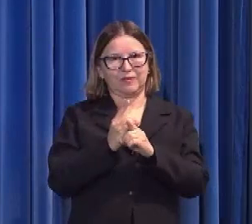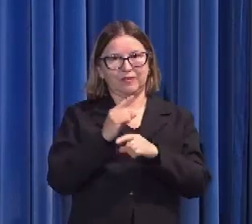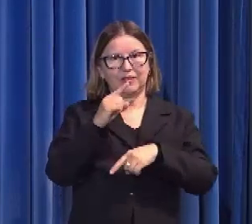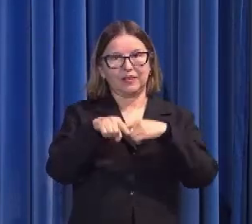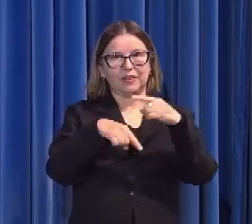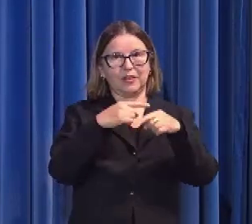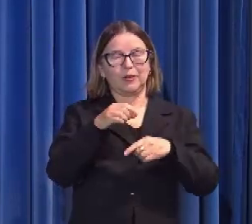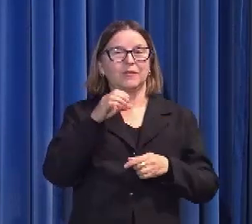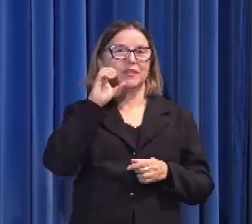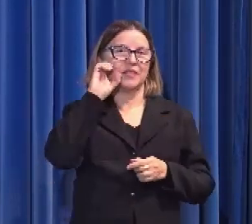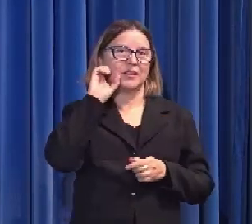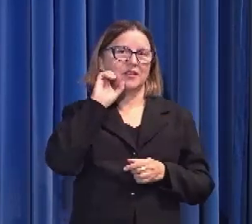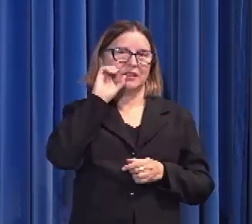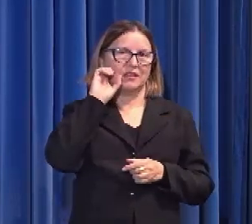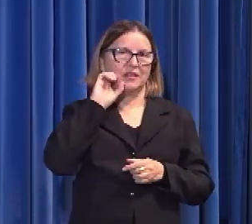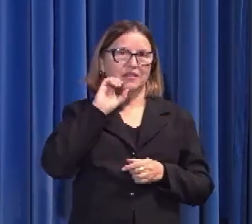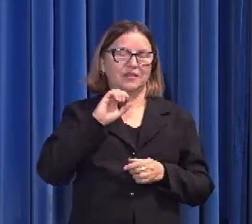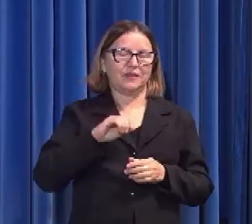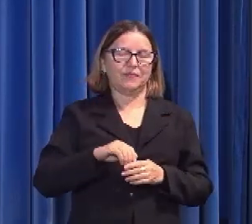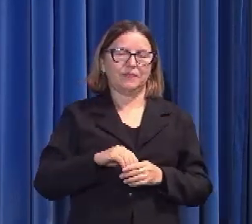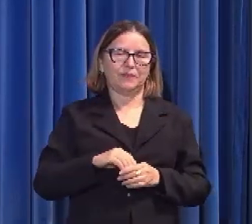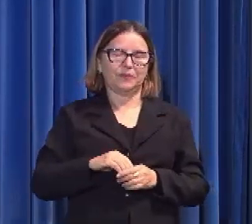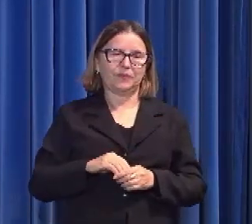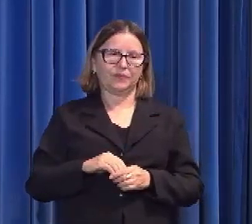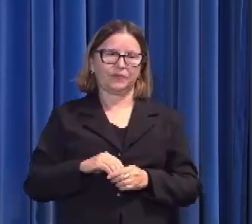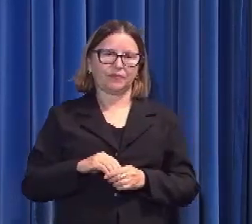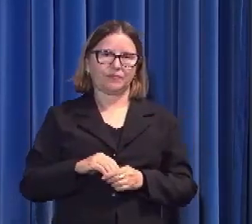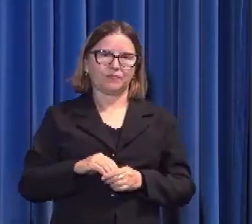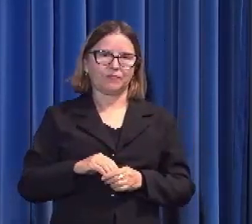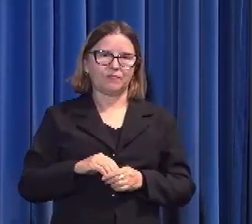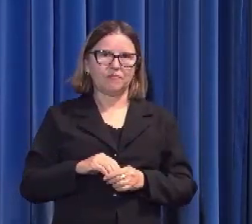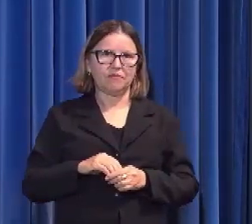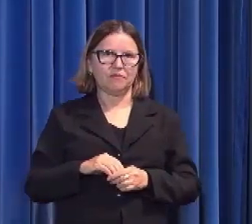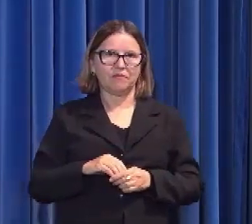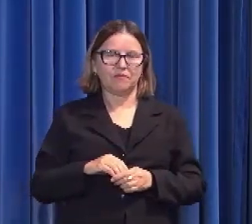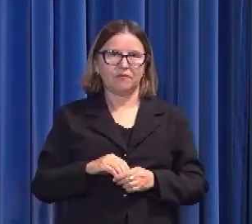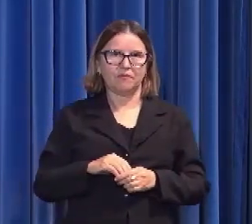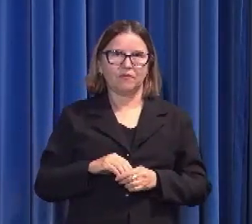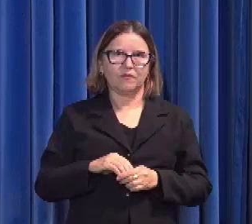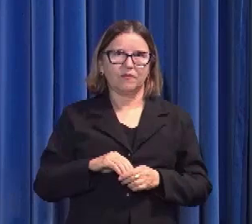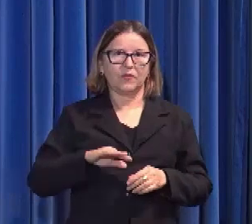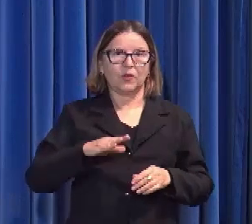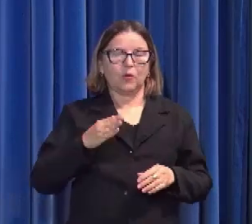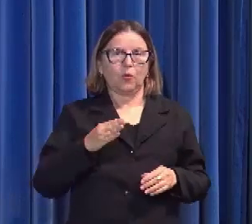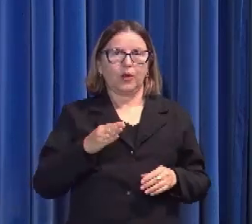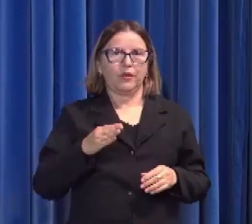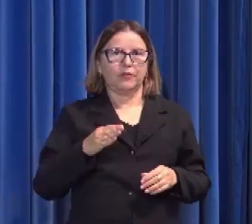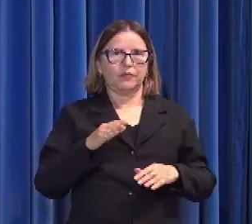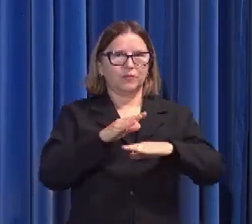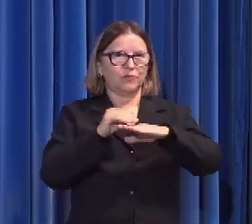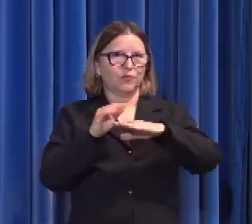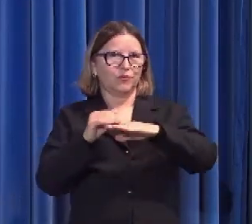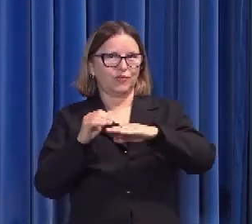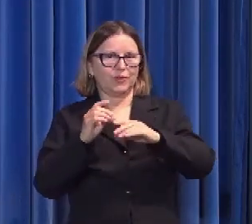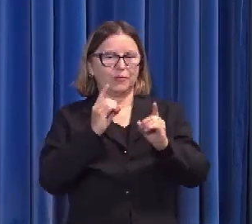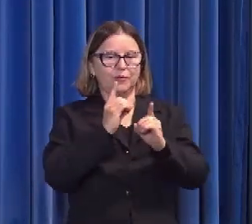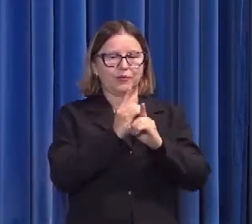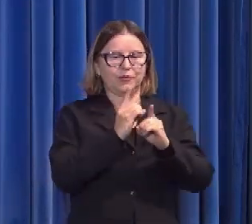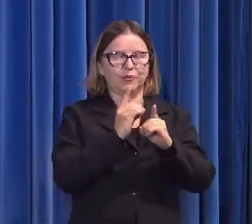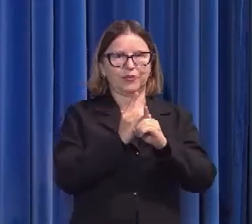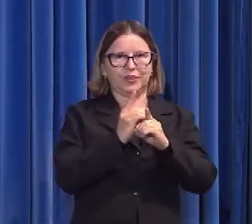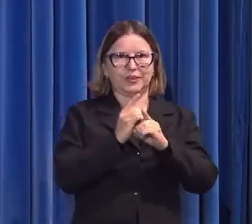da ceia quando ele reuniu os seus discípulos com meu a